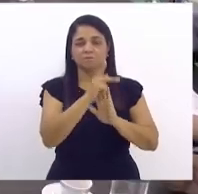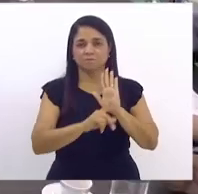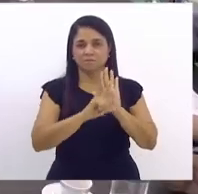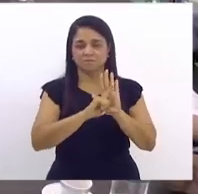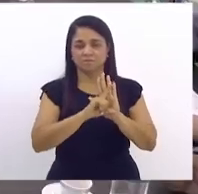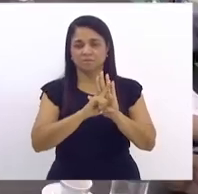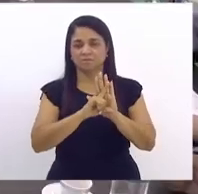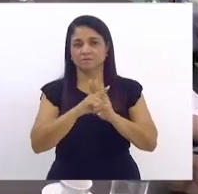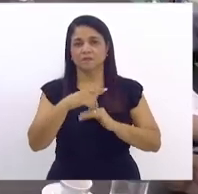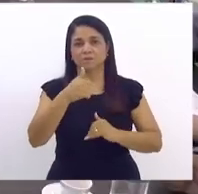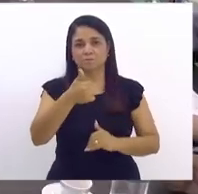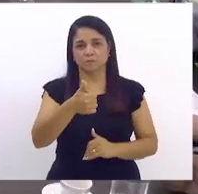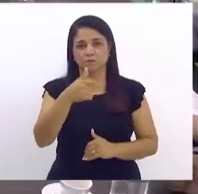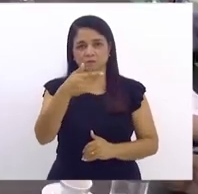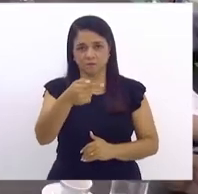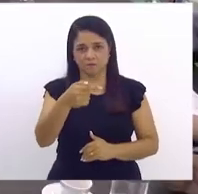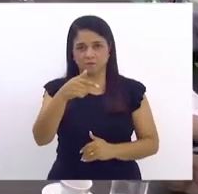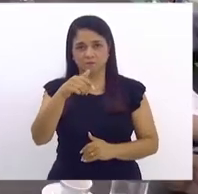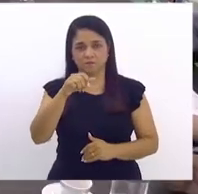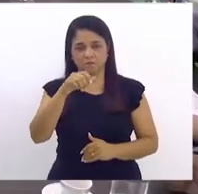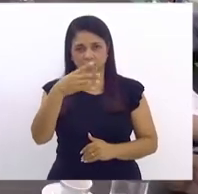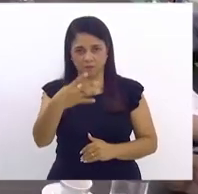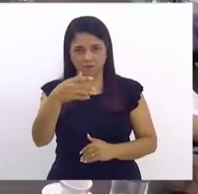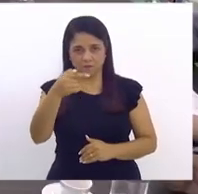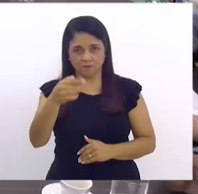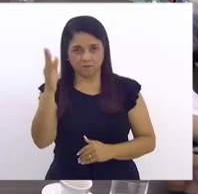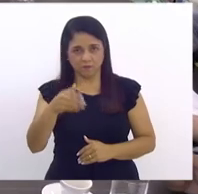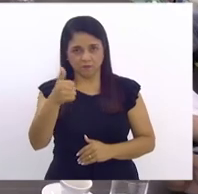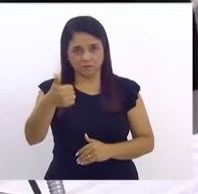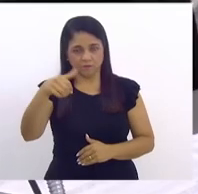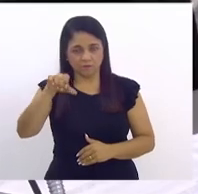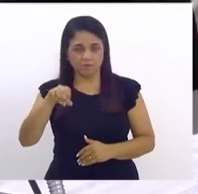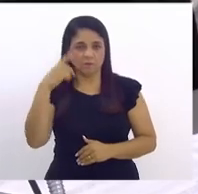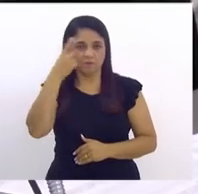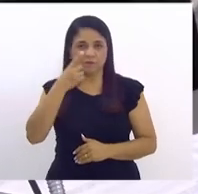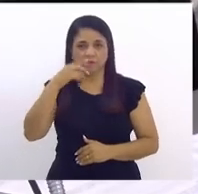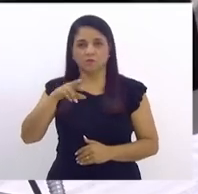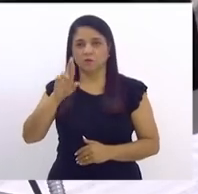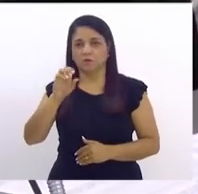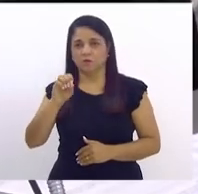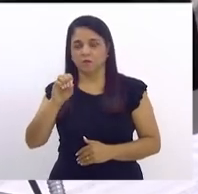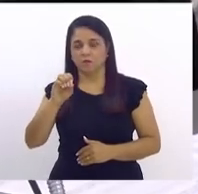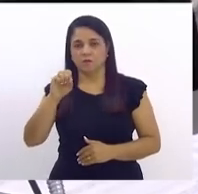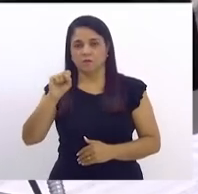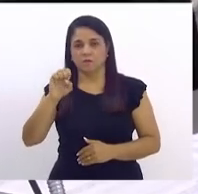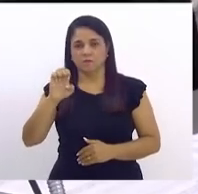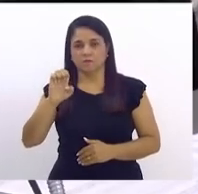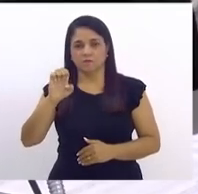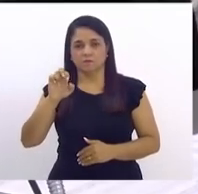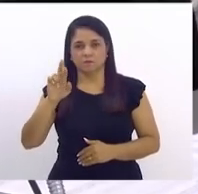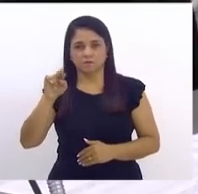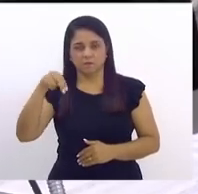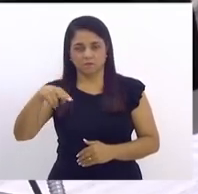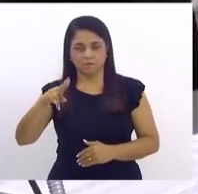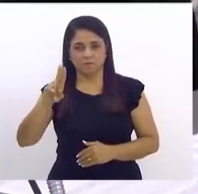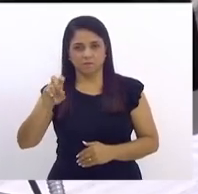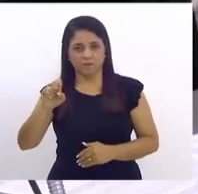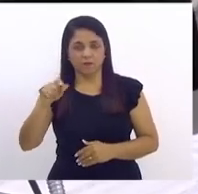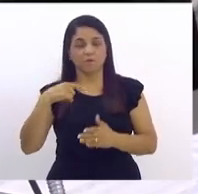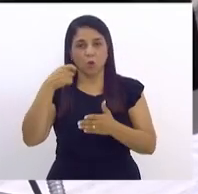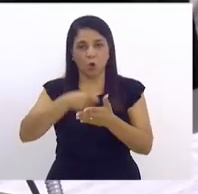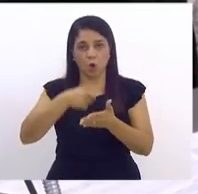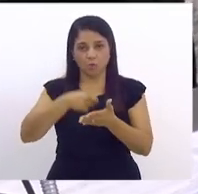número 1747, de 2019, de autoria do deputado Rosenberg Reis, que obriga as concessionárias de serviços